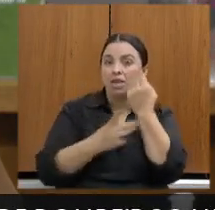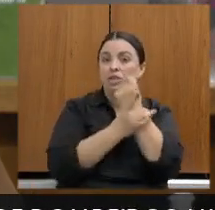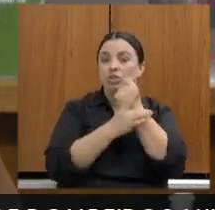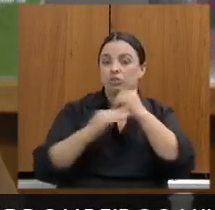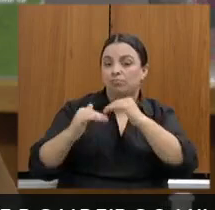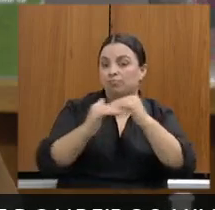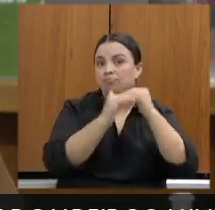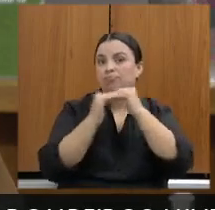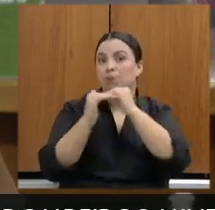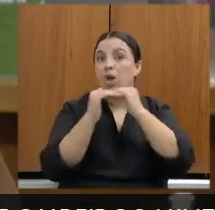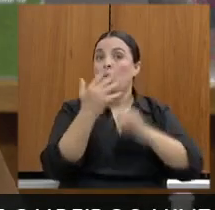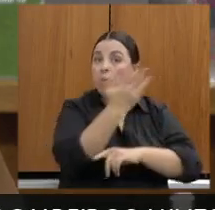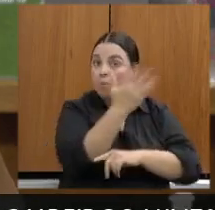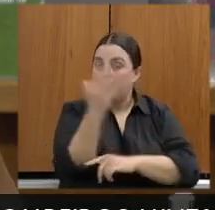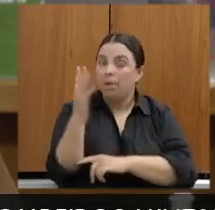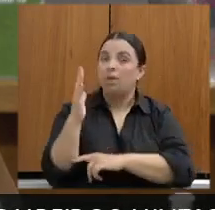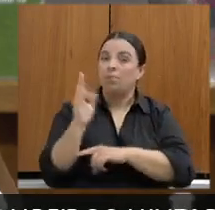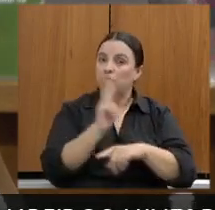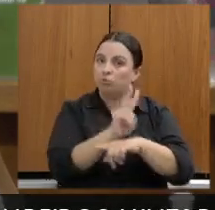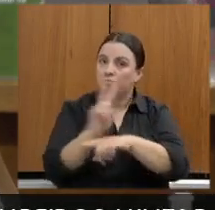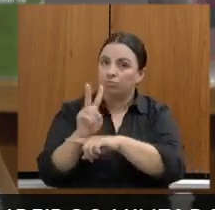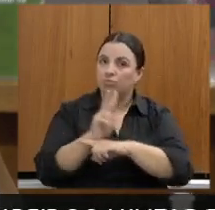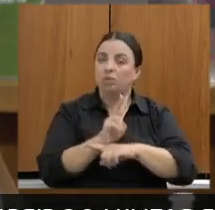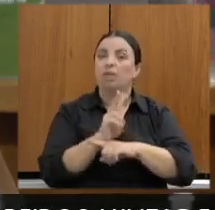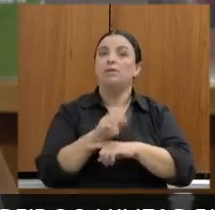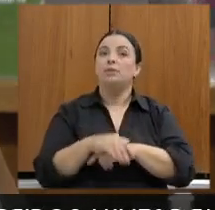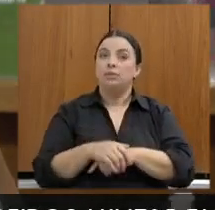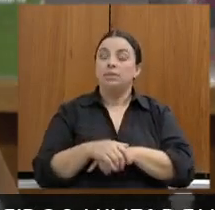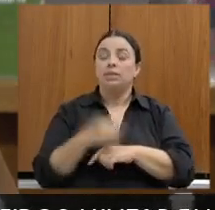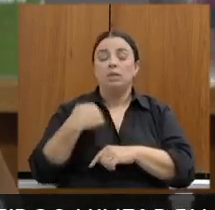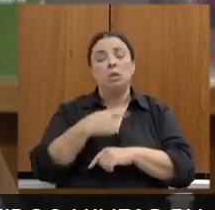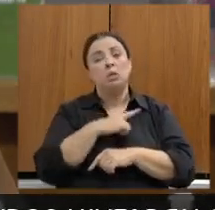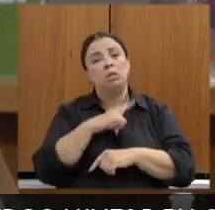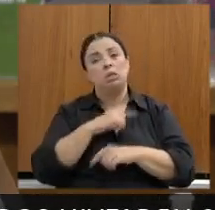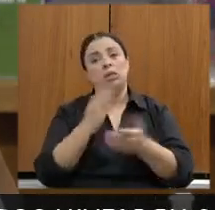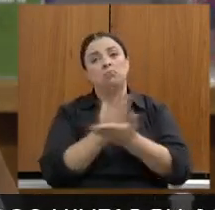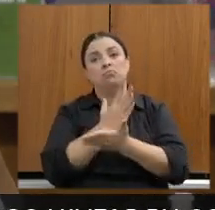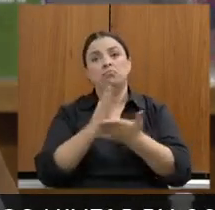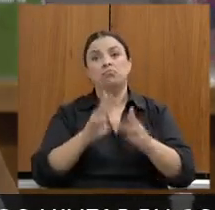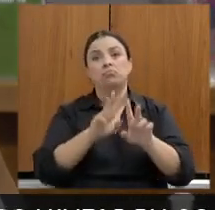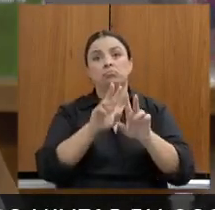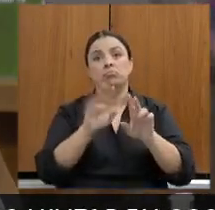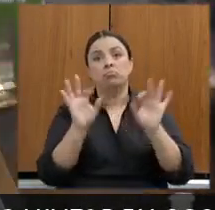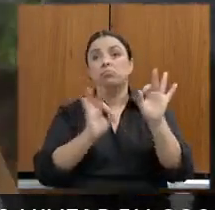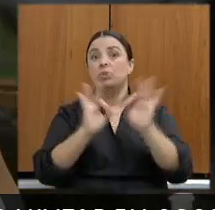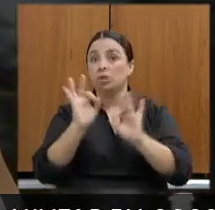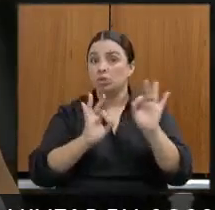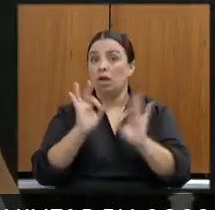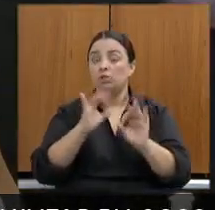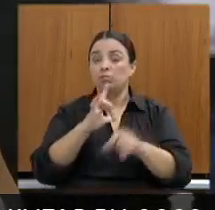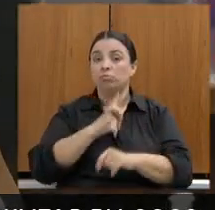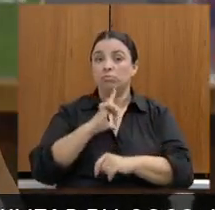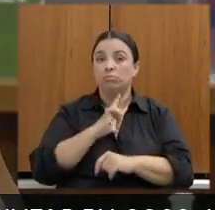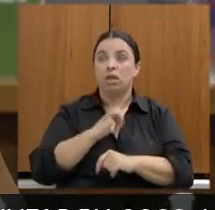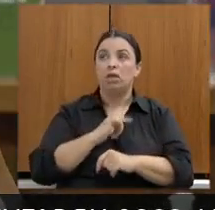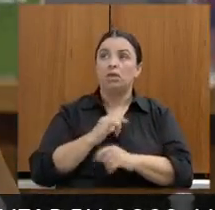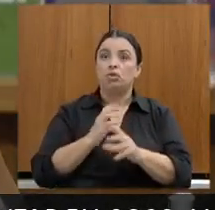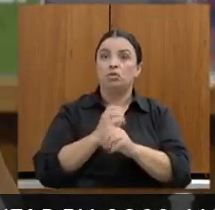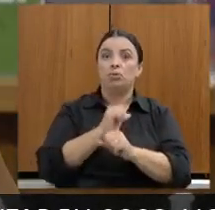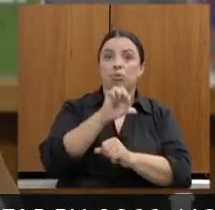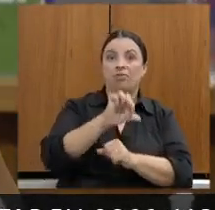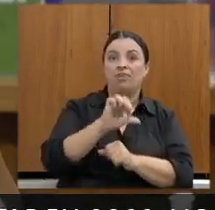meio ambiente então nós temos alguns projetos nós nós temos